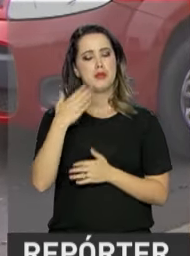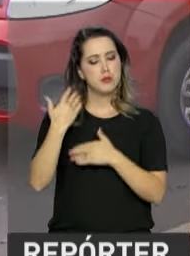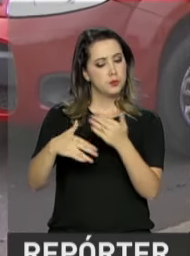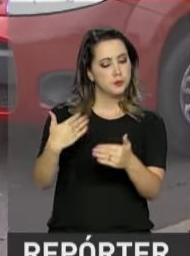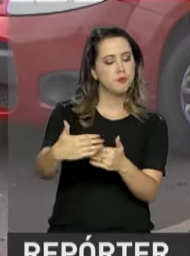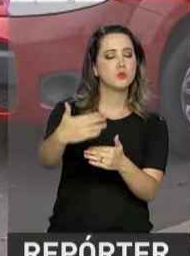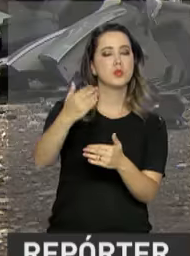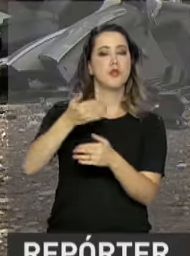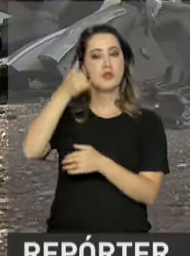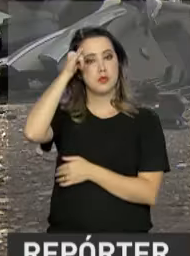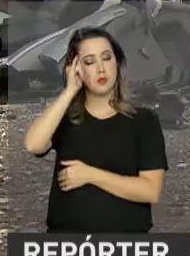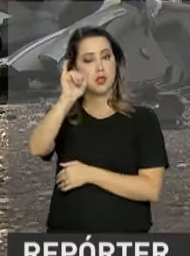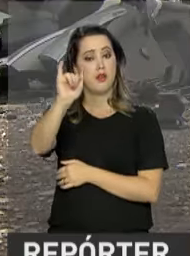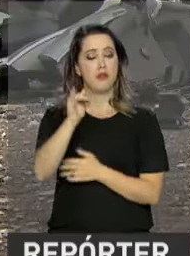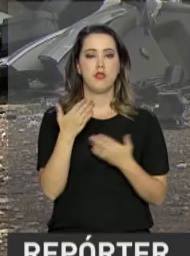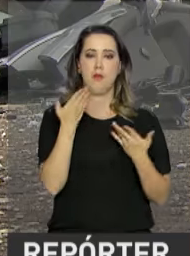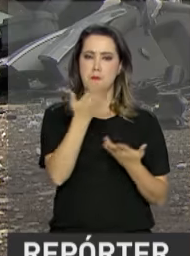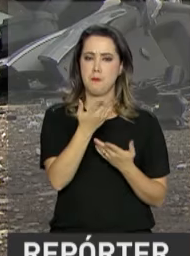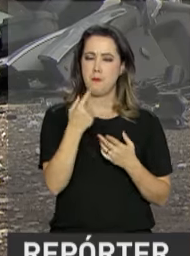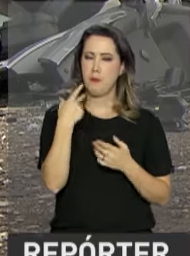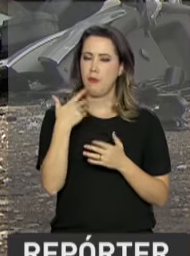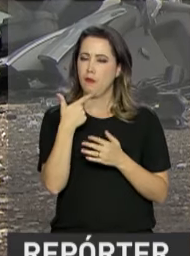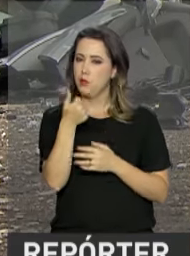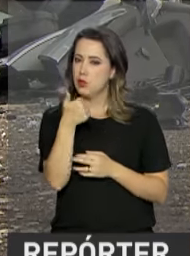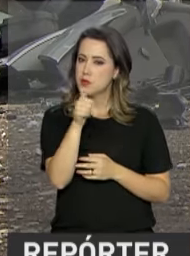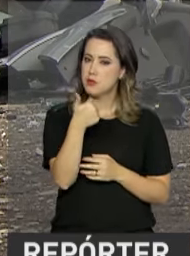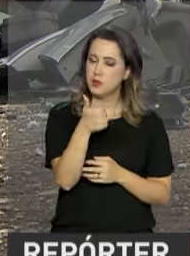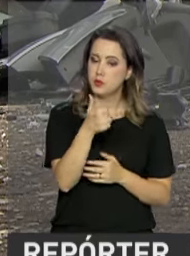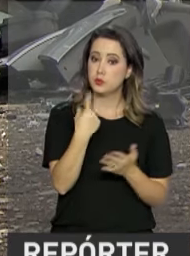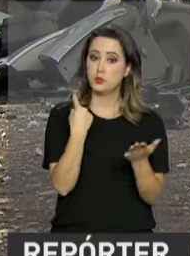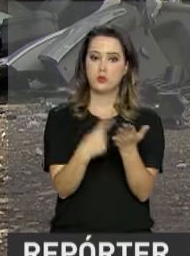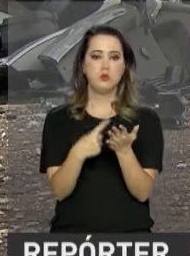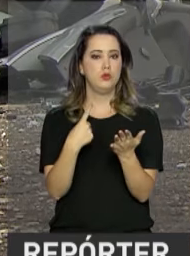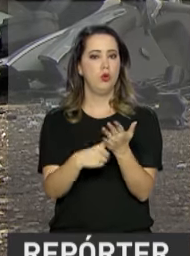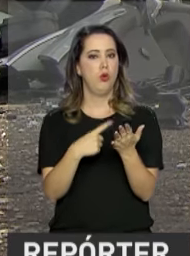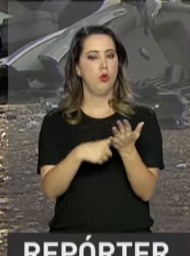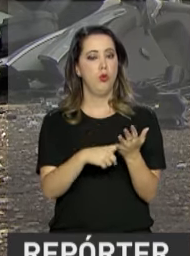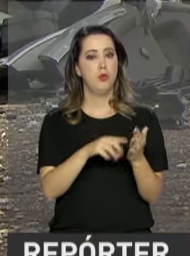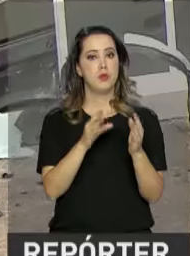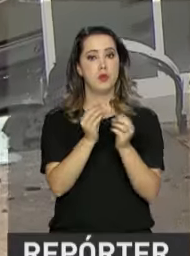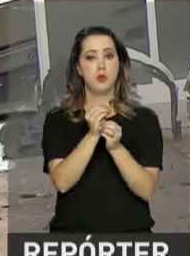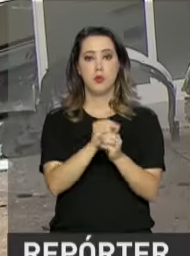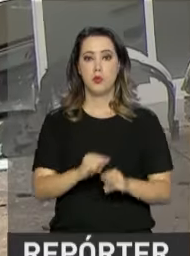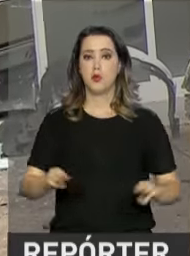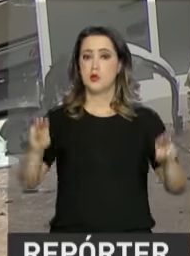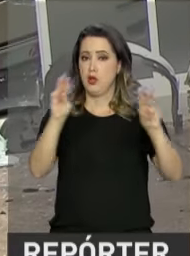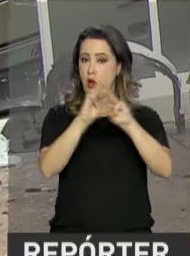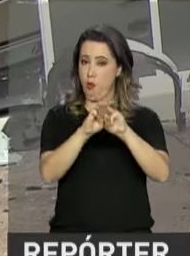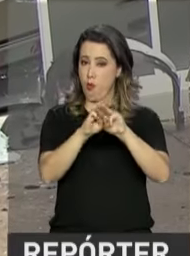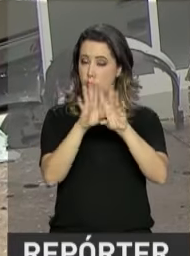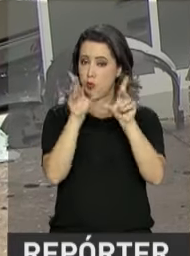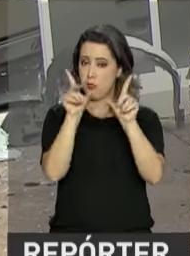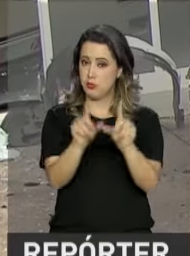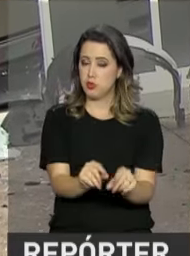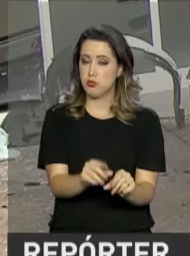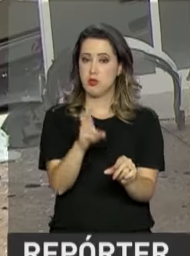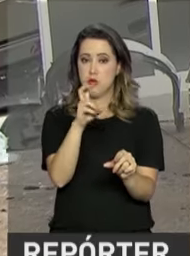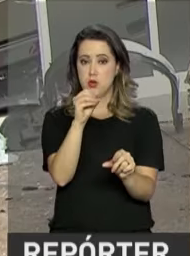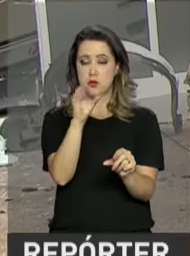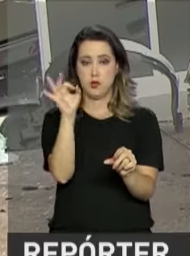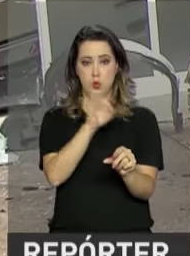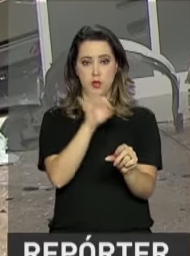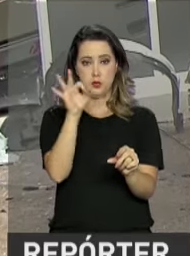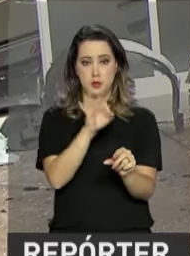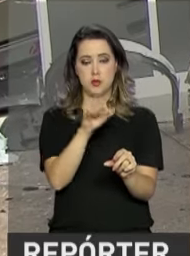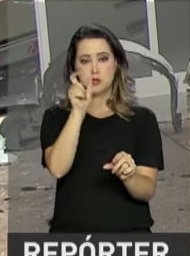aos acidentes. Desde 2011, quando aderiu a um pacto das Nações Unidas para a redução em 50% do